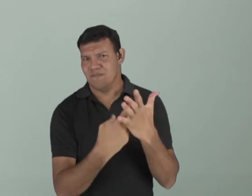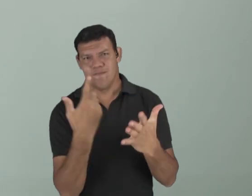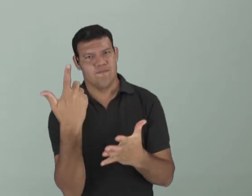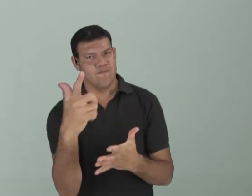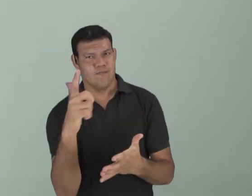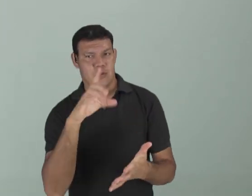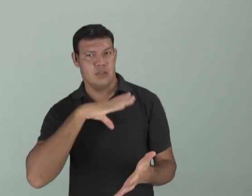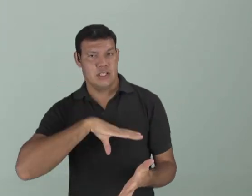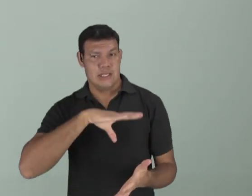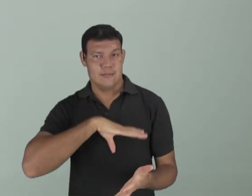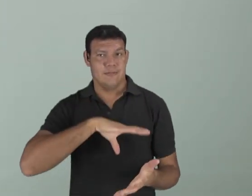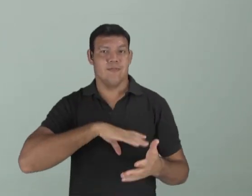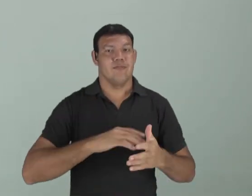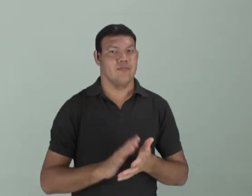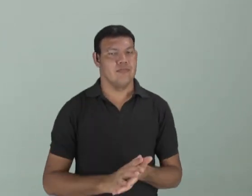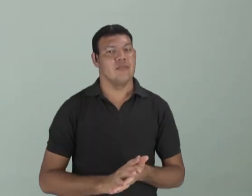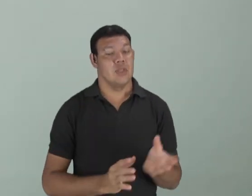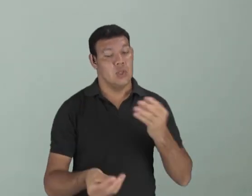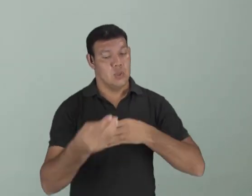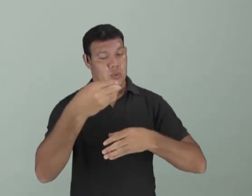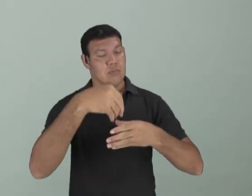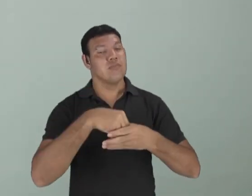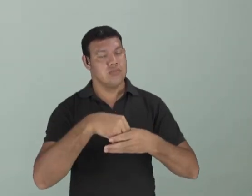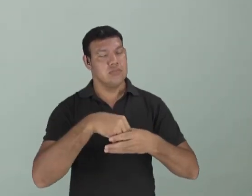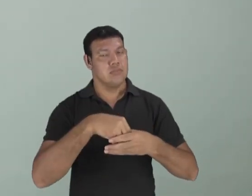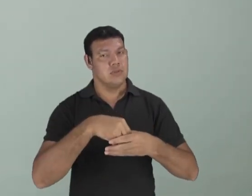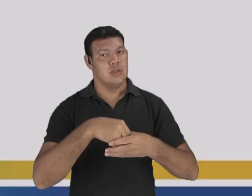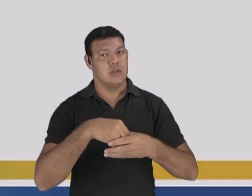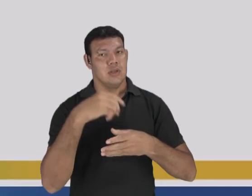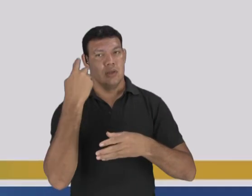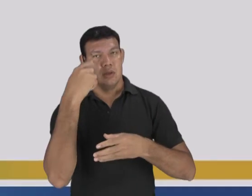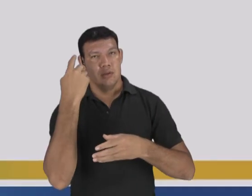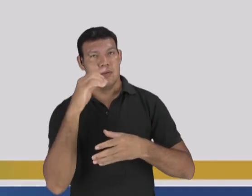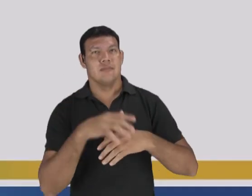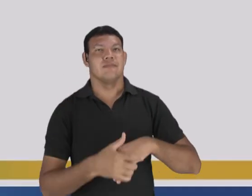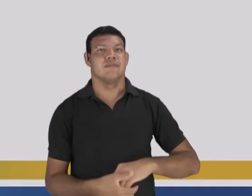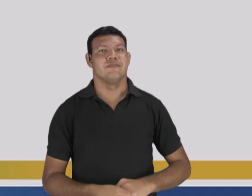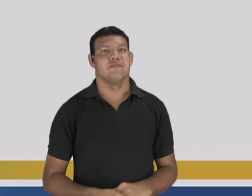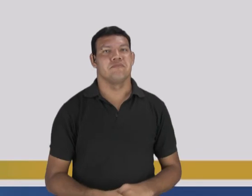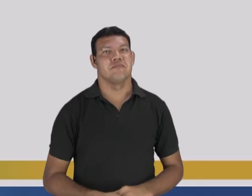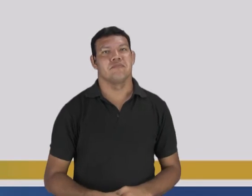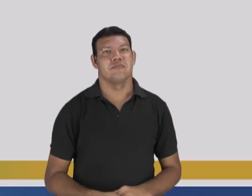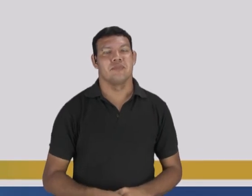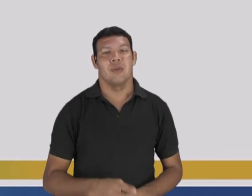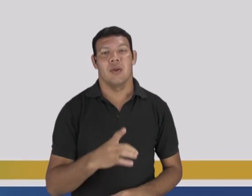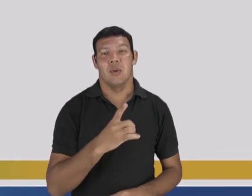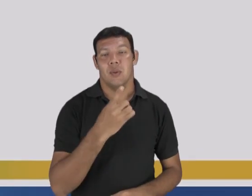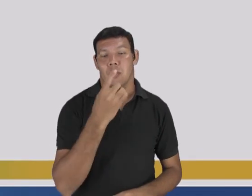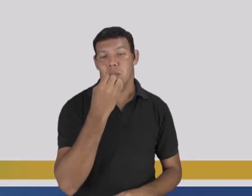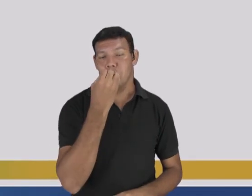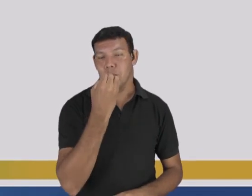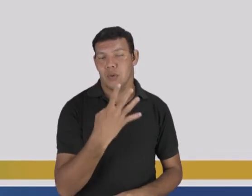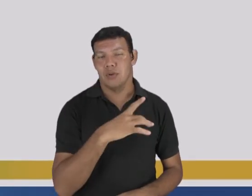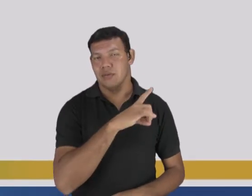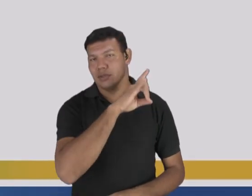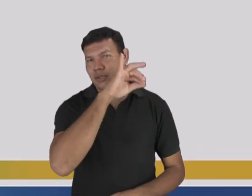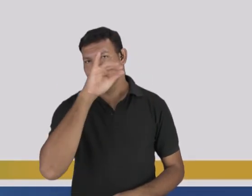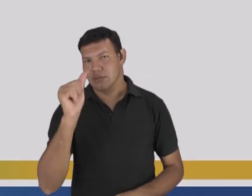né, dentro daquela língua ali. E aí eu tenho que tenhas um bom dia, né? Que você tenha um bom dia.